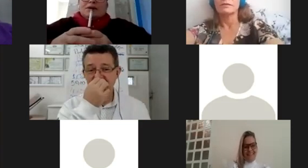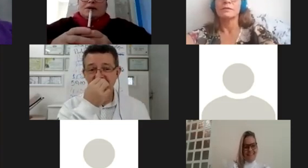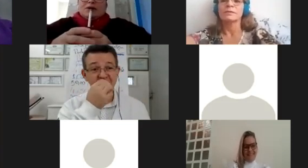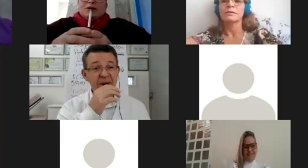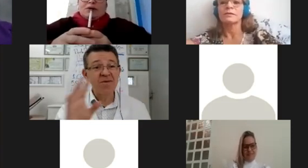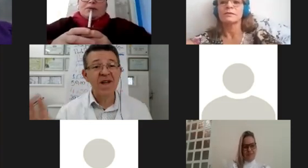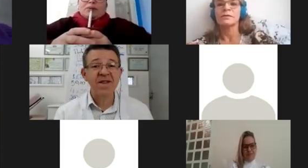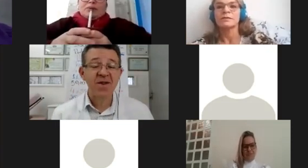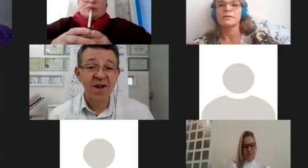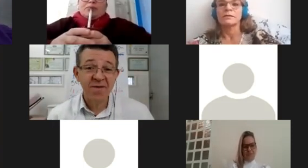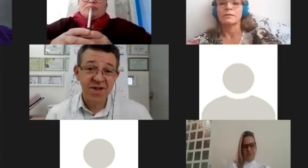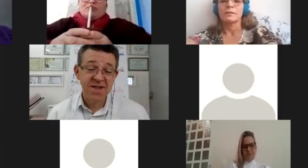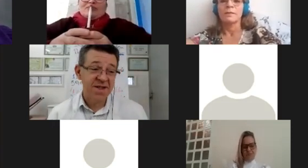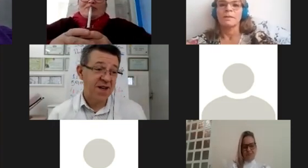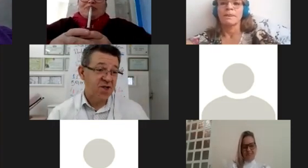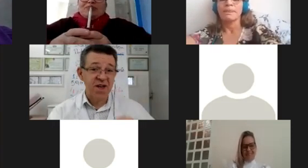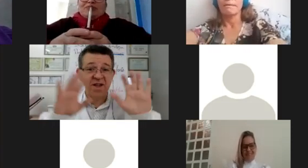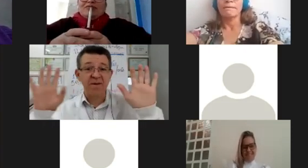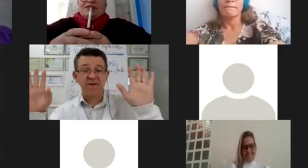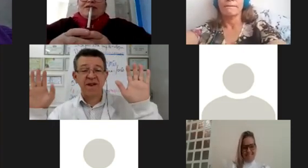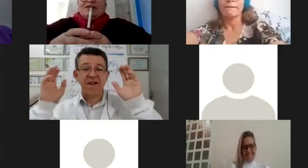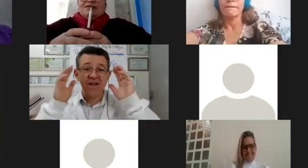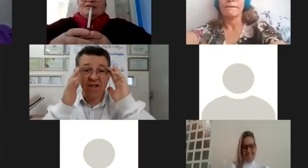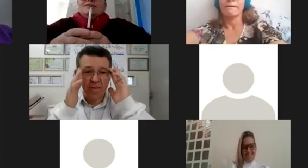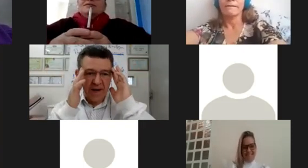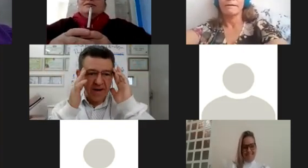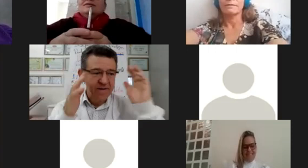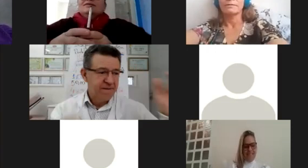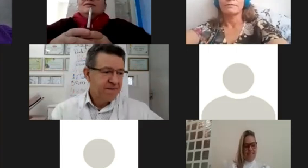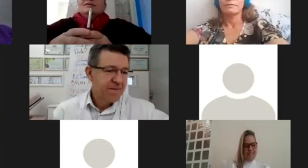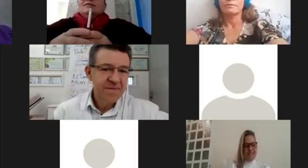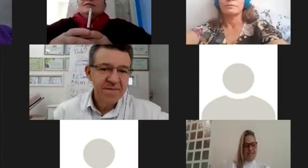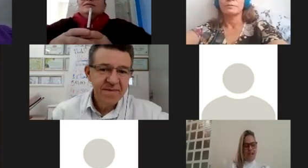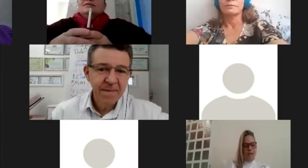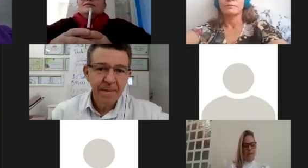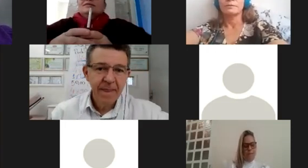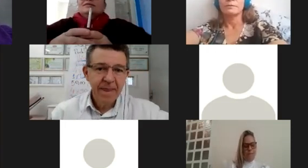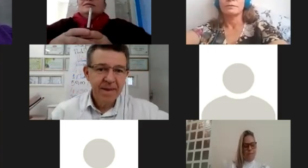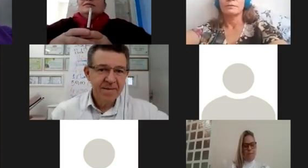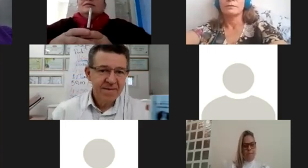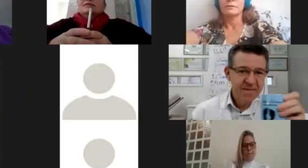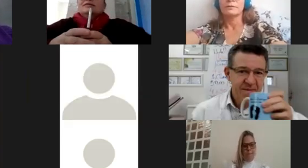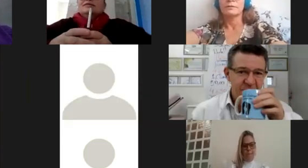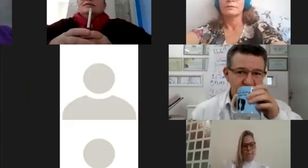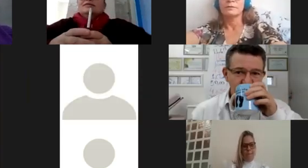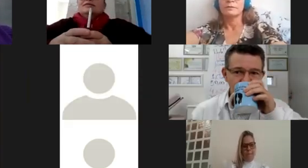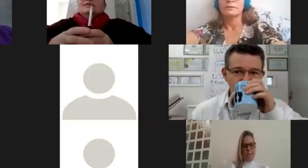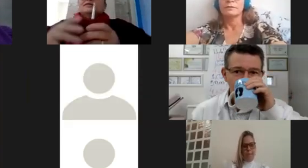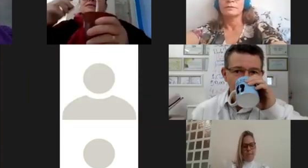Continuar. Isso, eu vou perguntando. Na hora que vocês se encherem de me ver aqui, a gente para. Fala só comigo, está me ouvindo